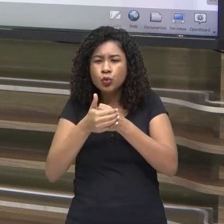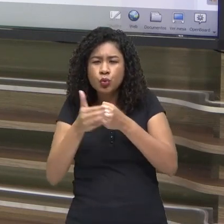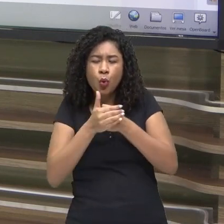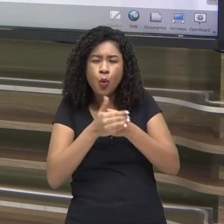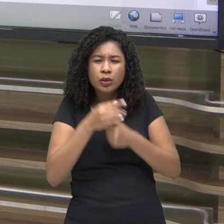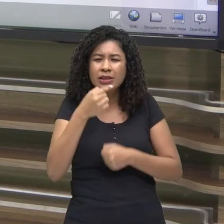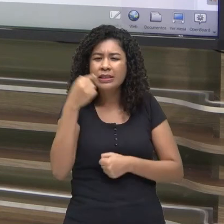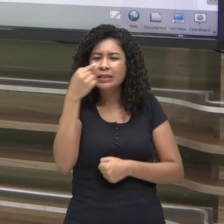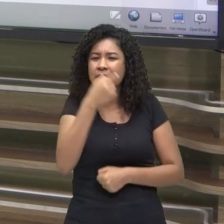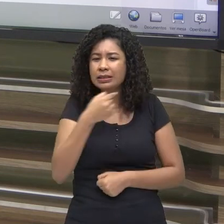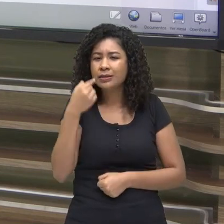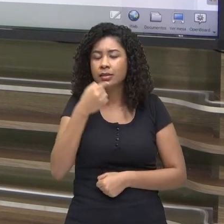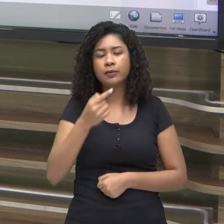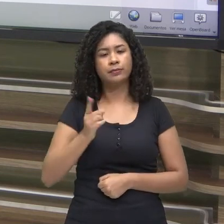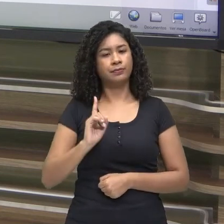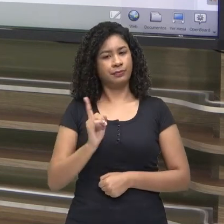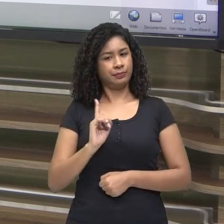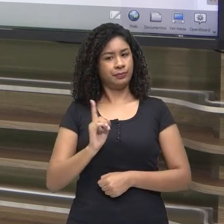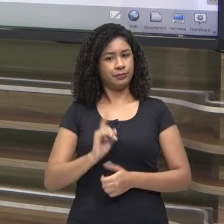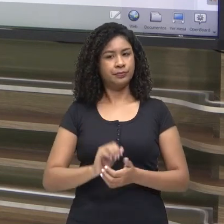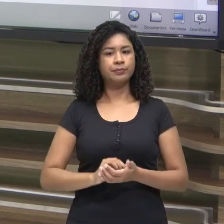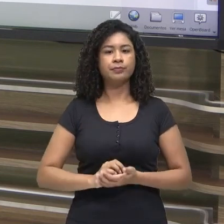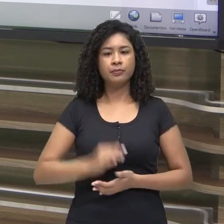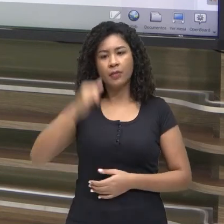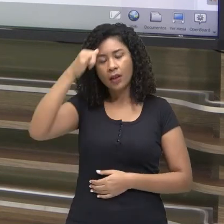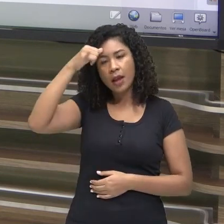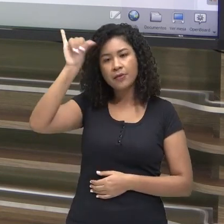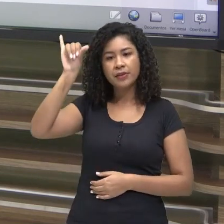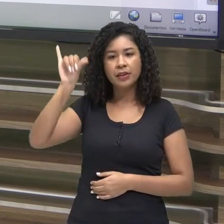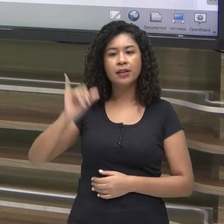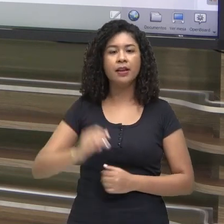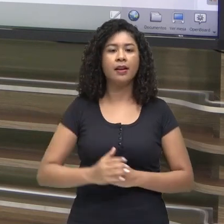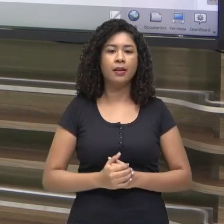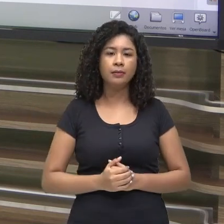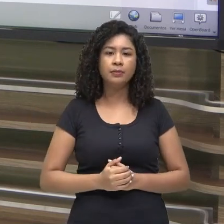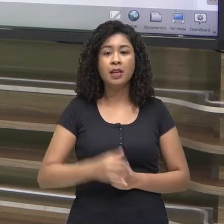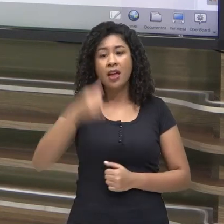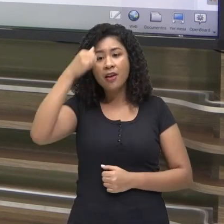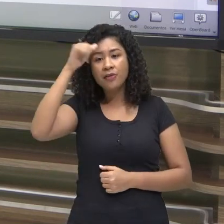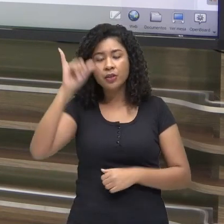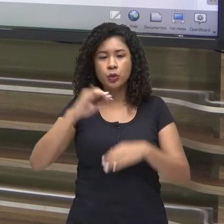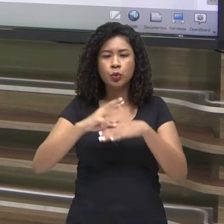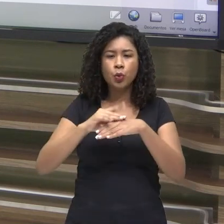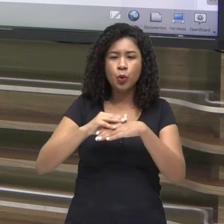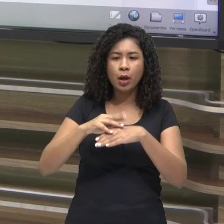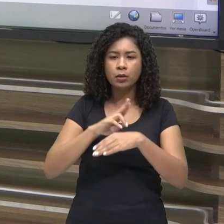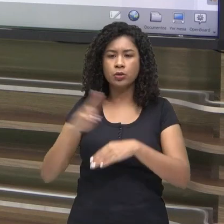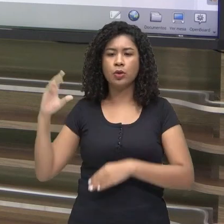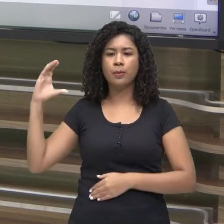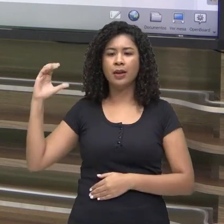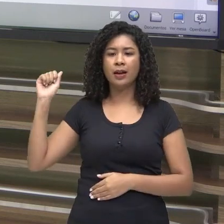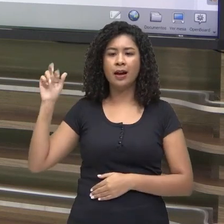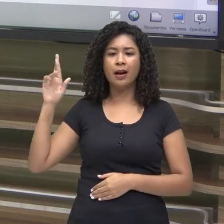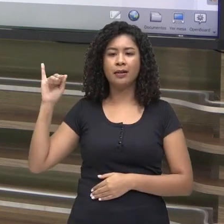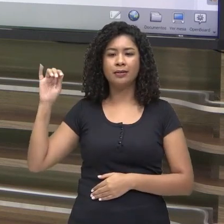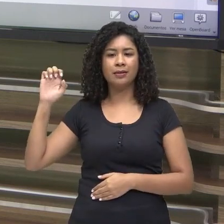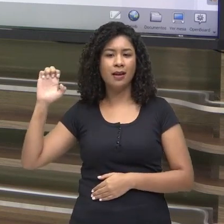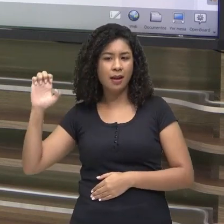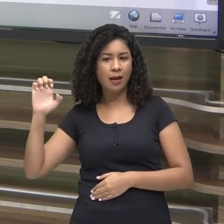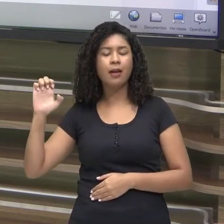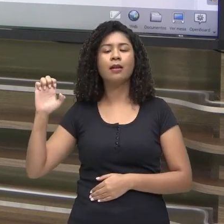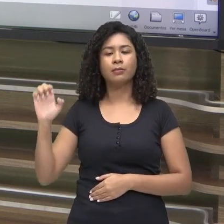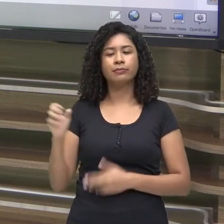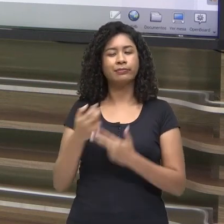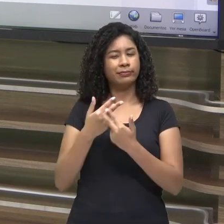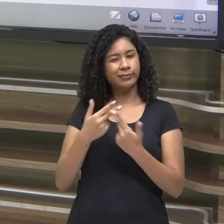ambiente adequado para micro-organismos se instalarem ali, causar uma cárie, desgastar o seu dente, causar uma infecção. Tudo isso